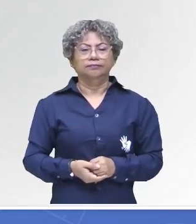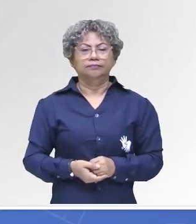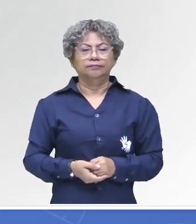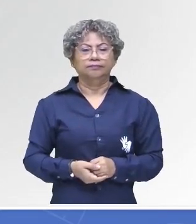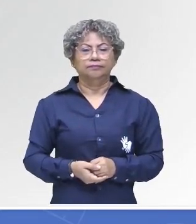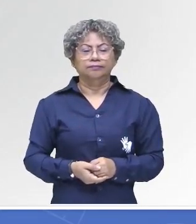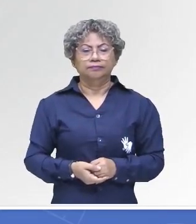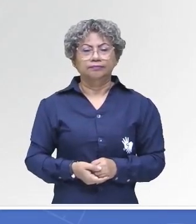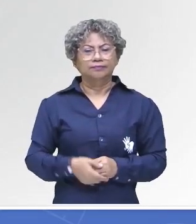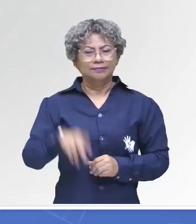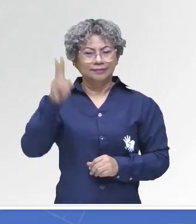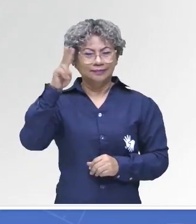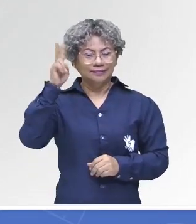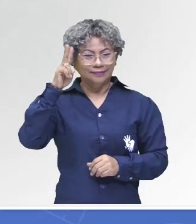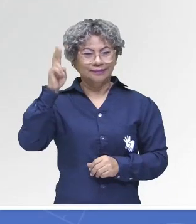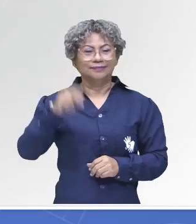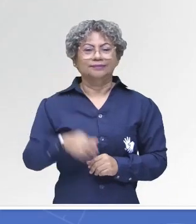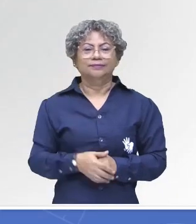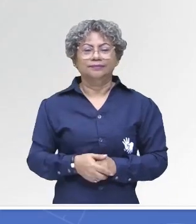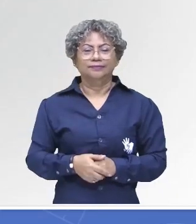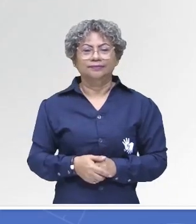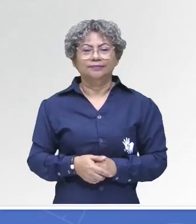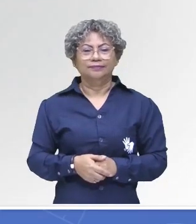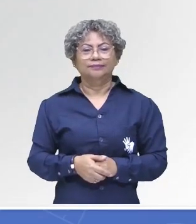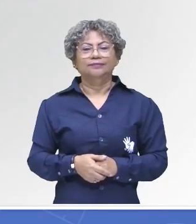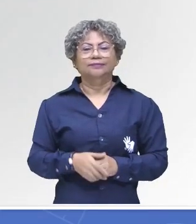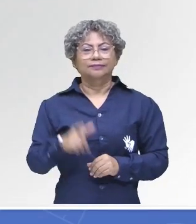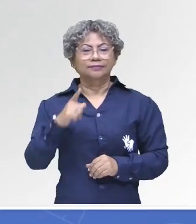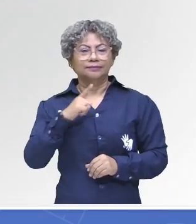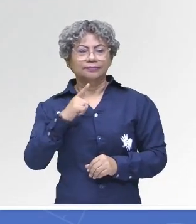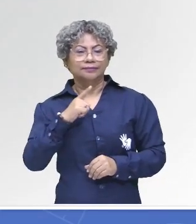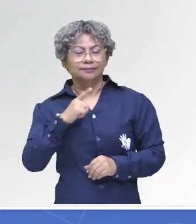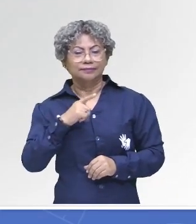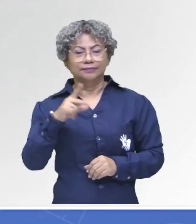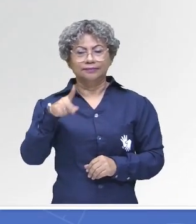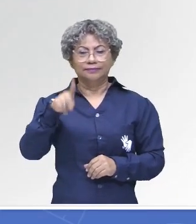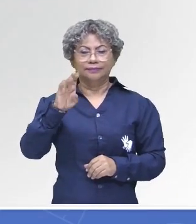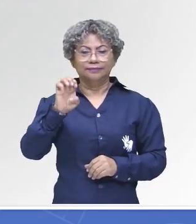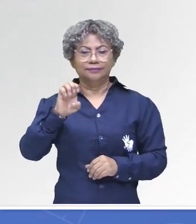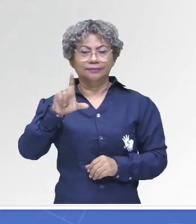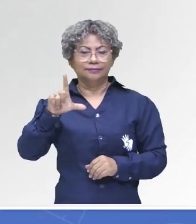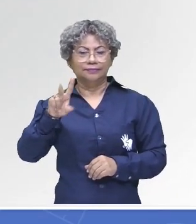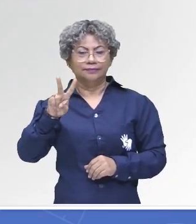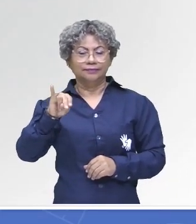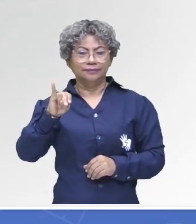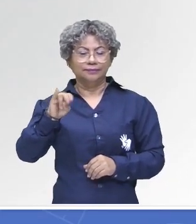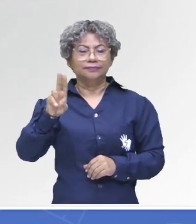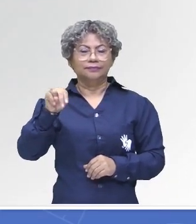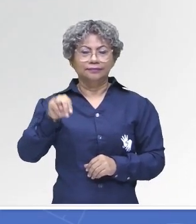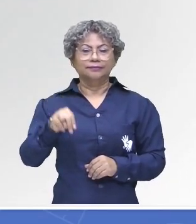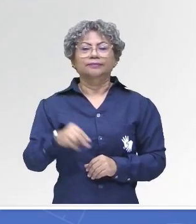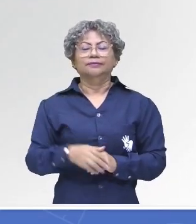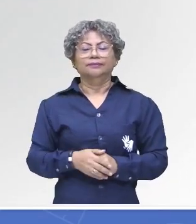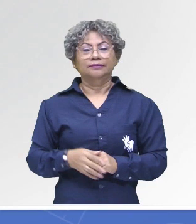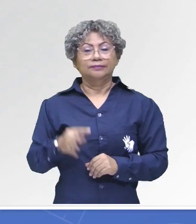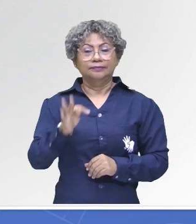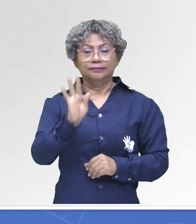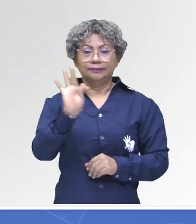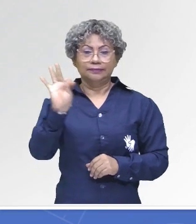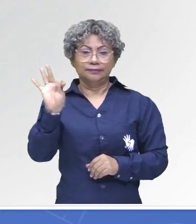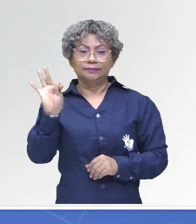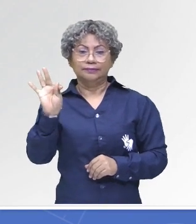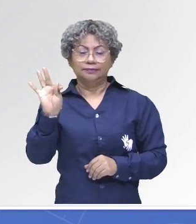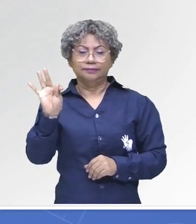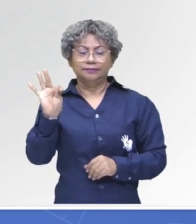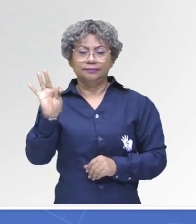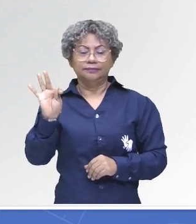é a escala com temperatura absoluta. Veja só, tá aí, olha, é a temperatura absoluta, é a